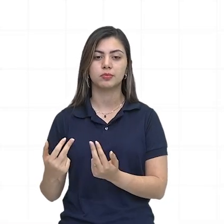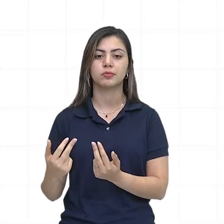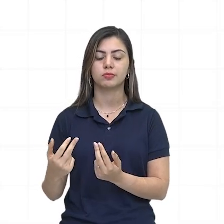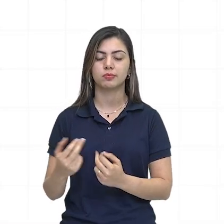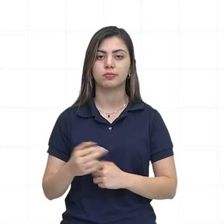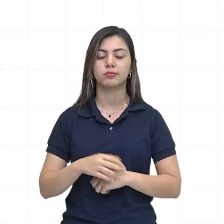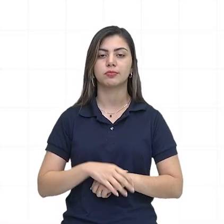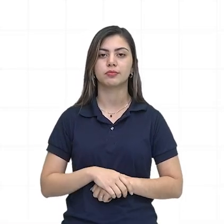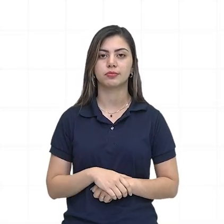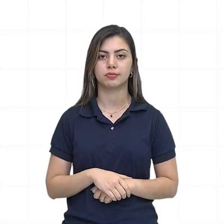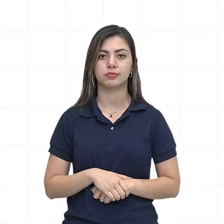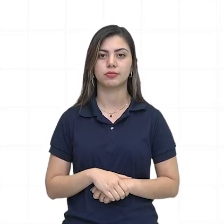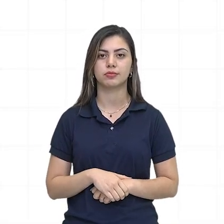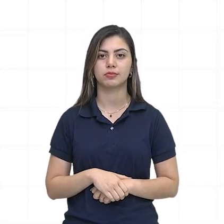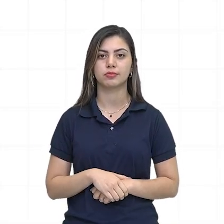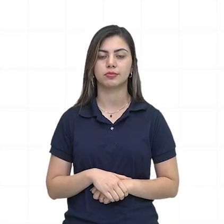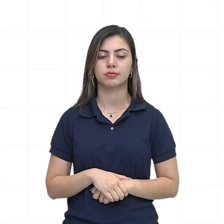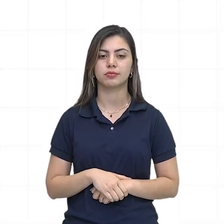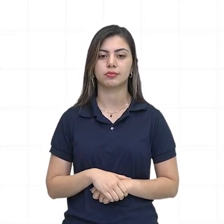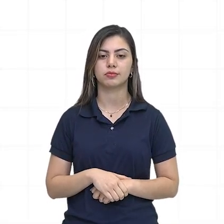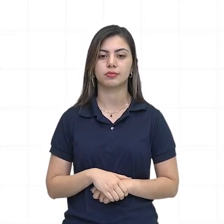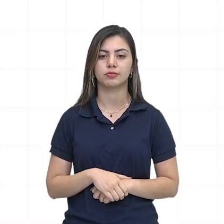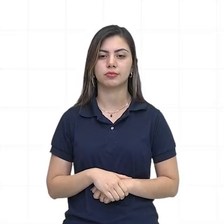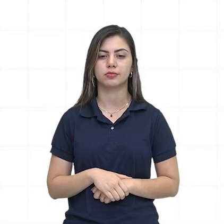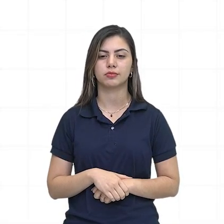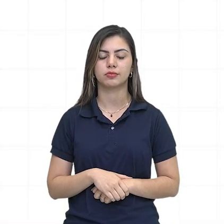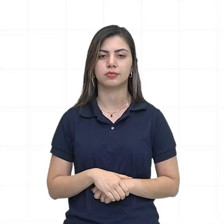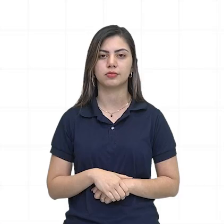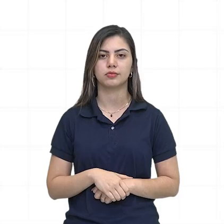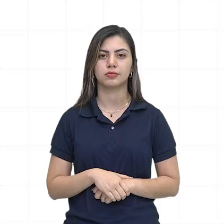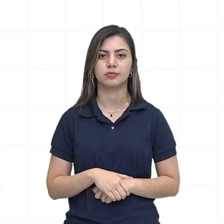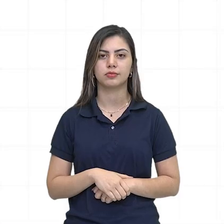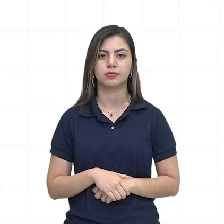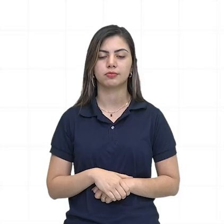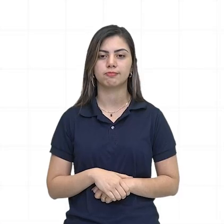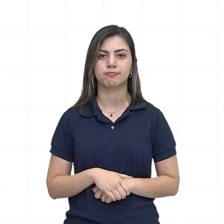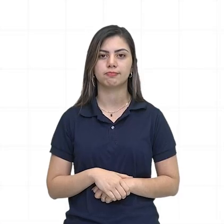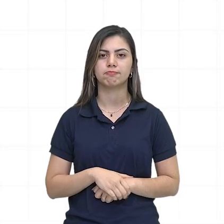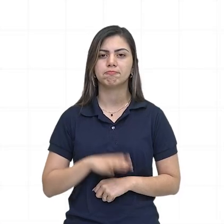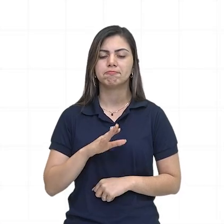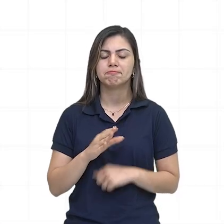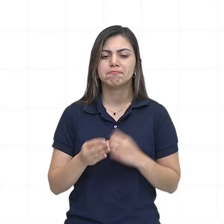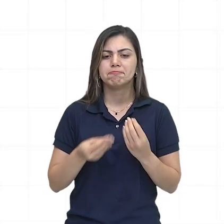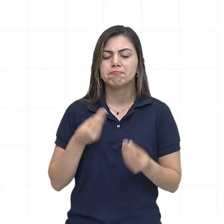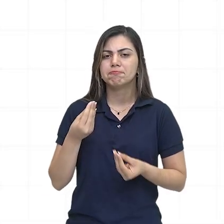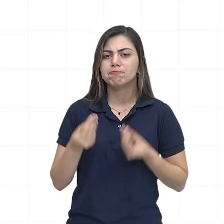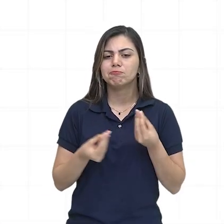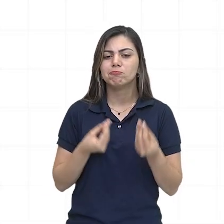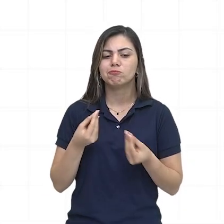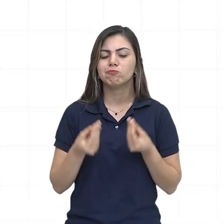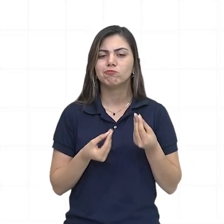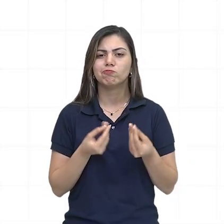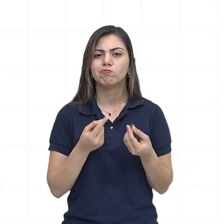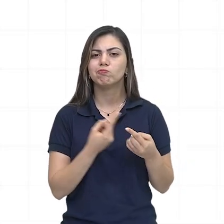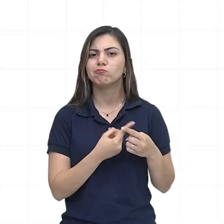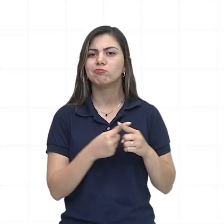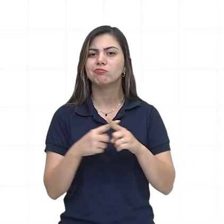sucessivas de fatores iguais. Mas como é que é feita